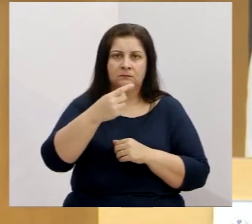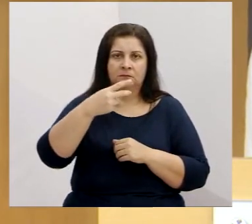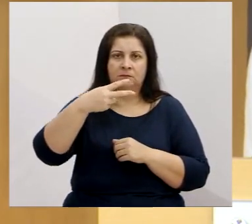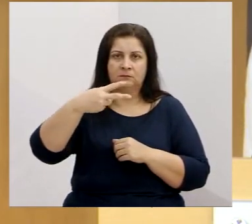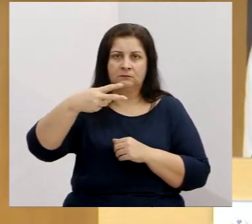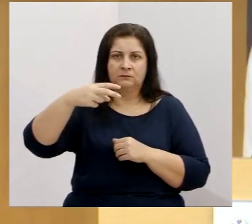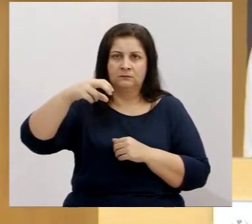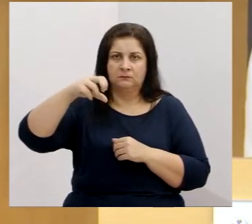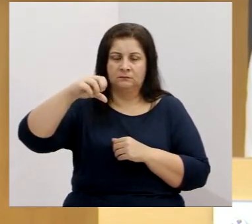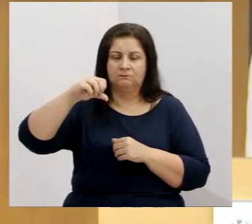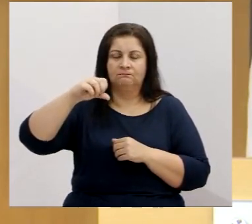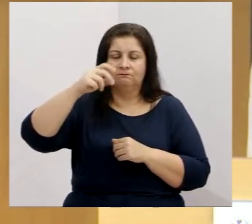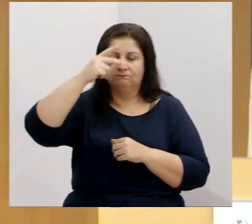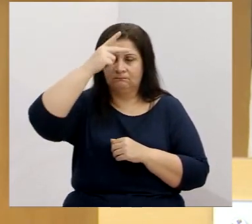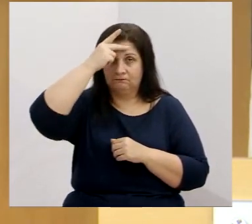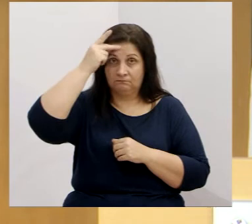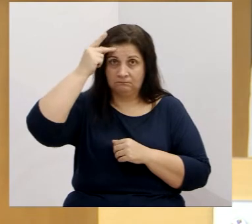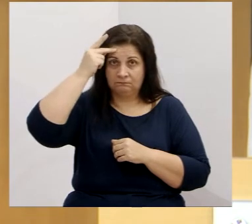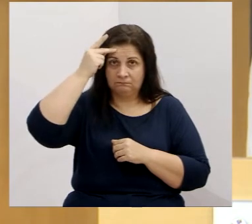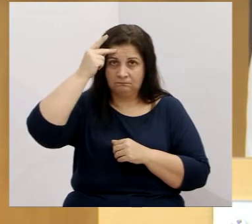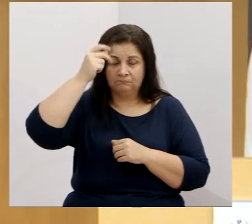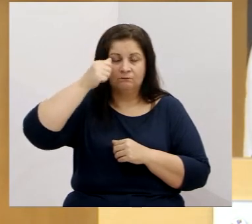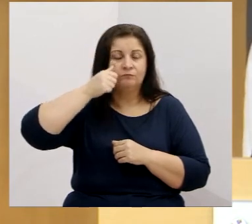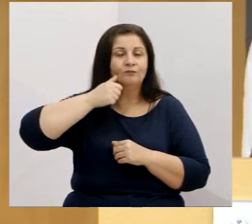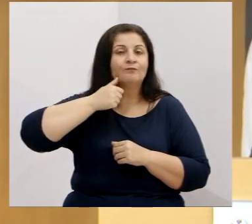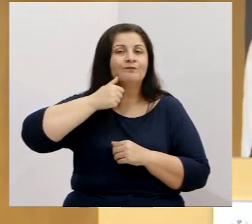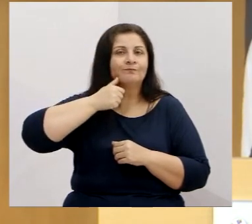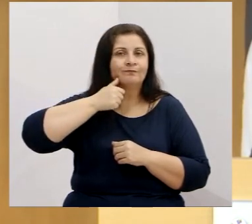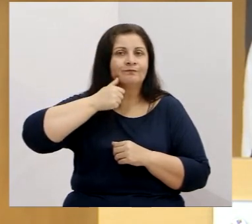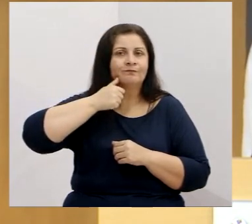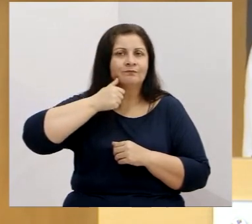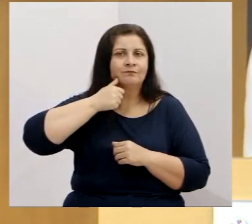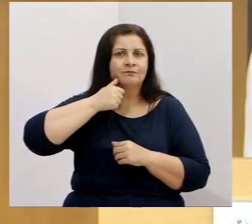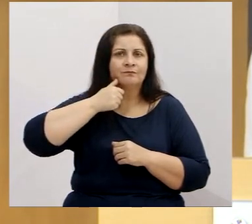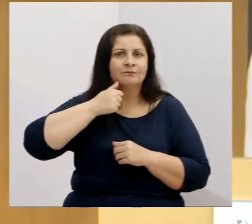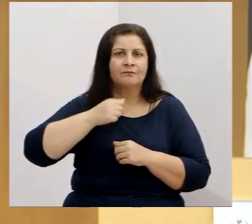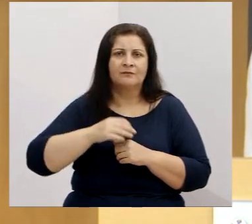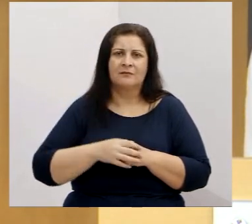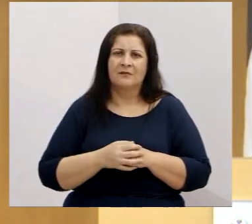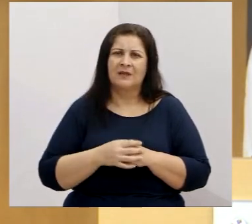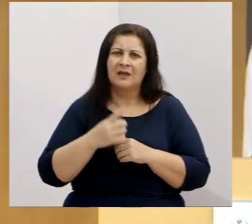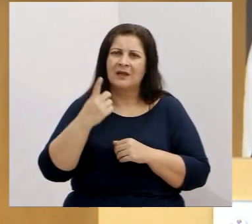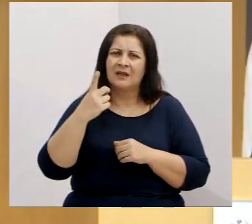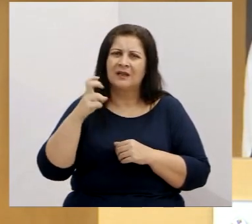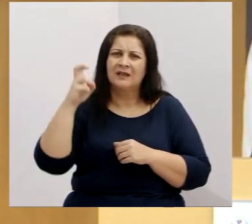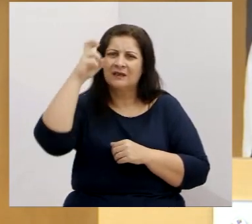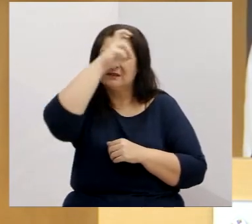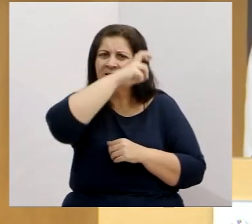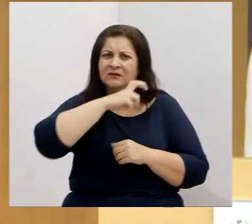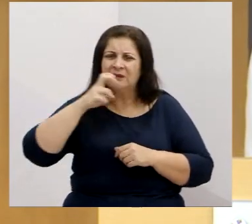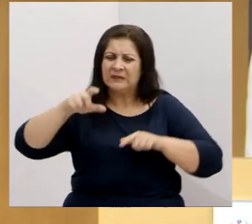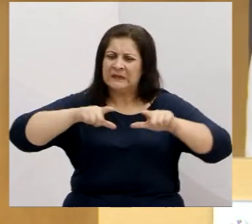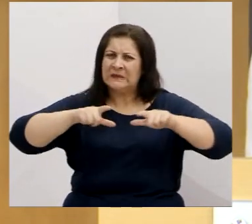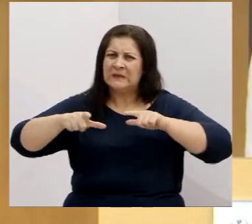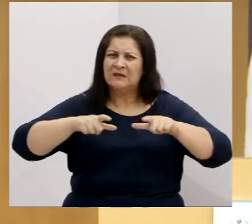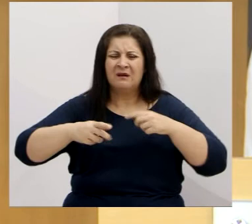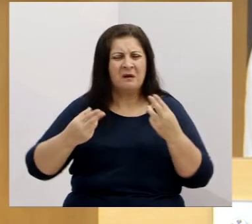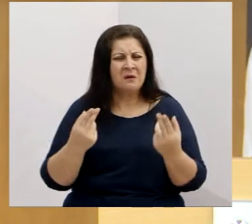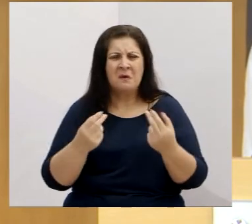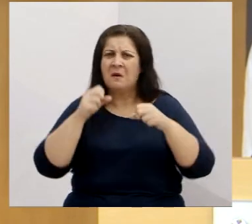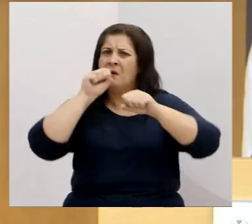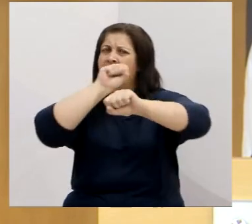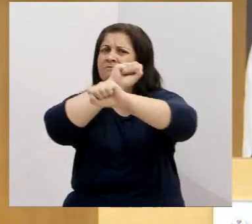129 dessas pessoas era mulher e naquela época chegava a 15 horas e trabalho trabalho escravo duro